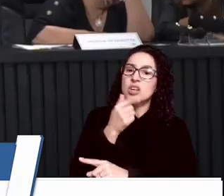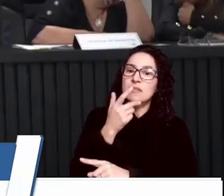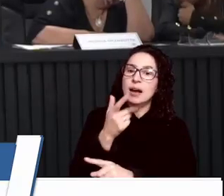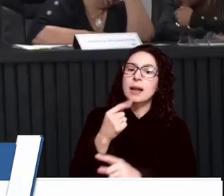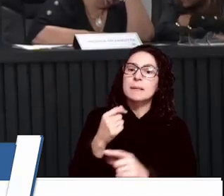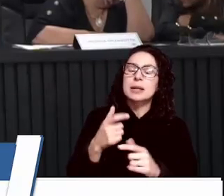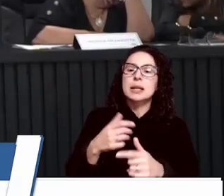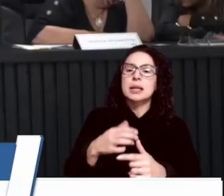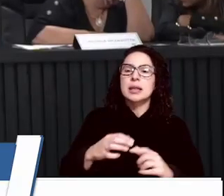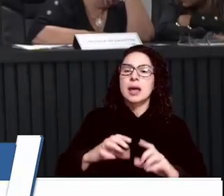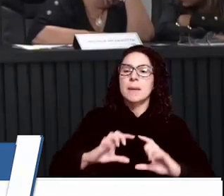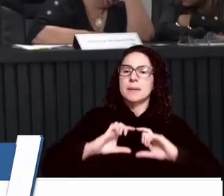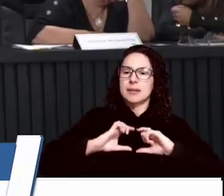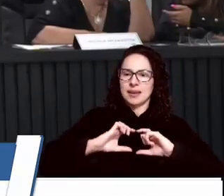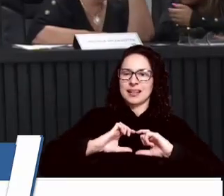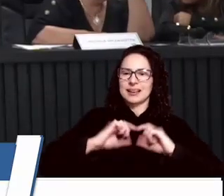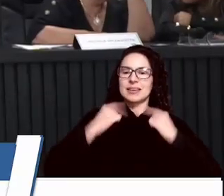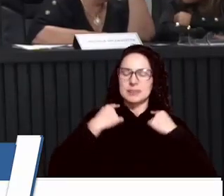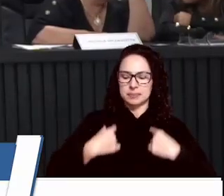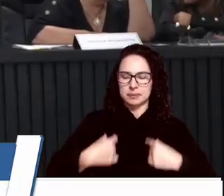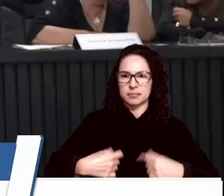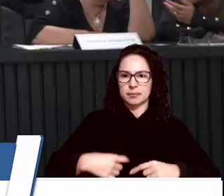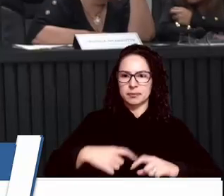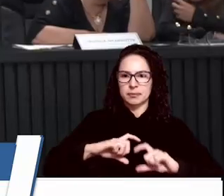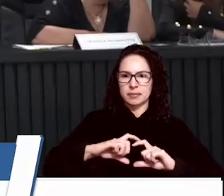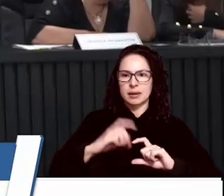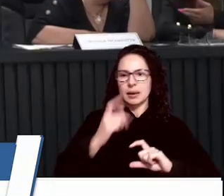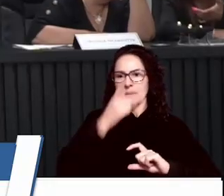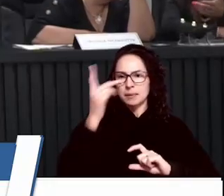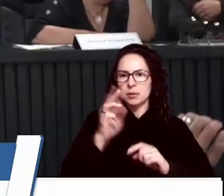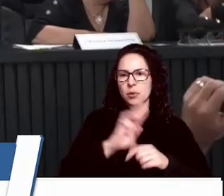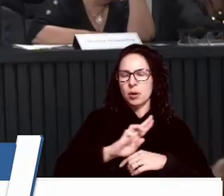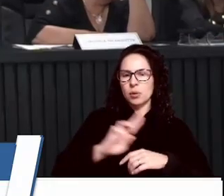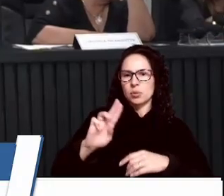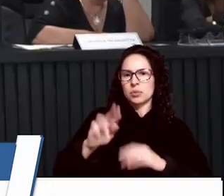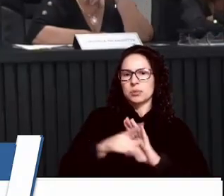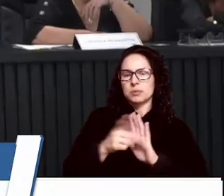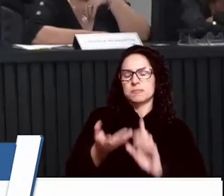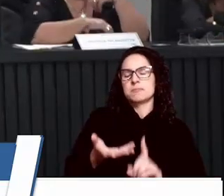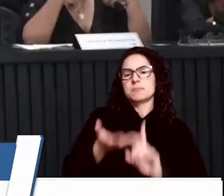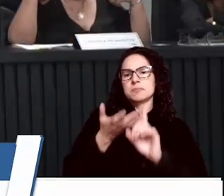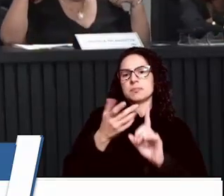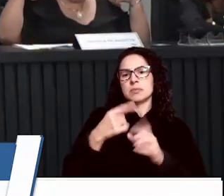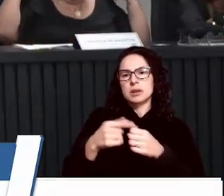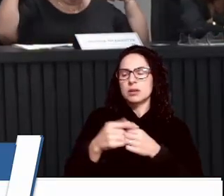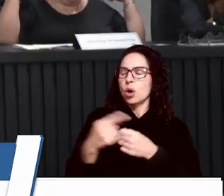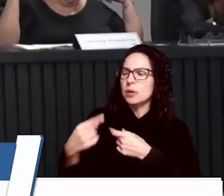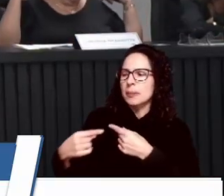aqui para as pessoas que levam e elevam o nome da nossa cidade. Né? Então nós discutimos só